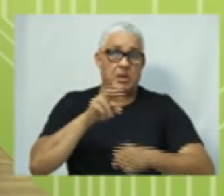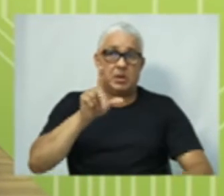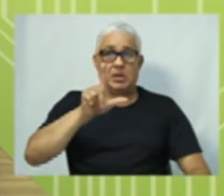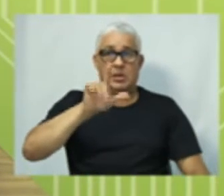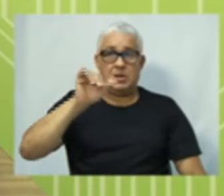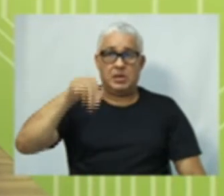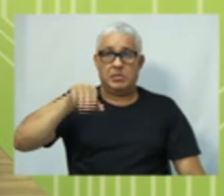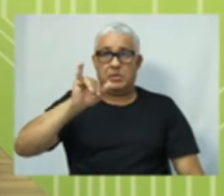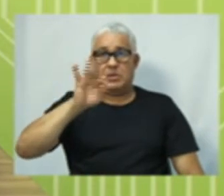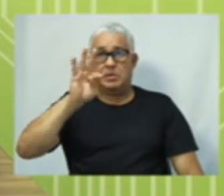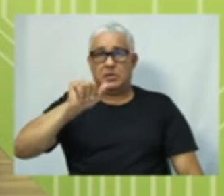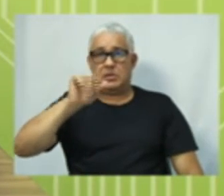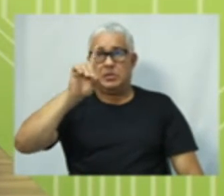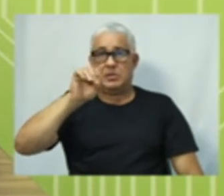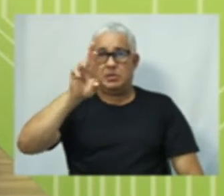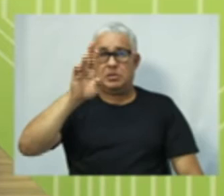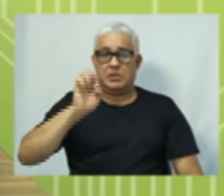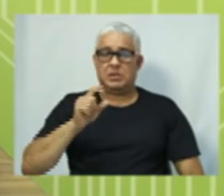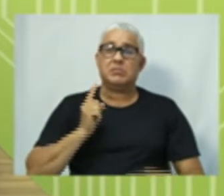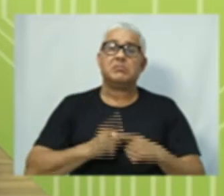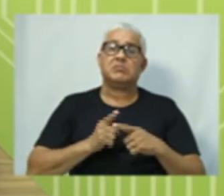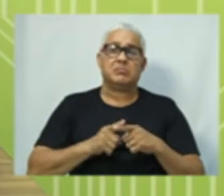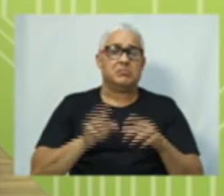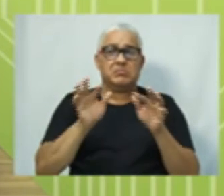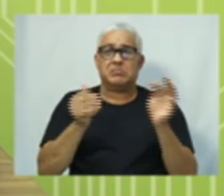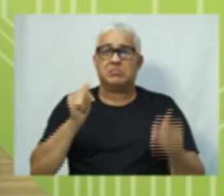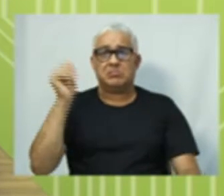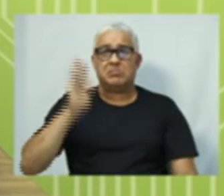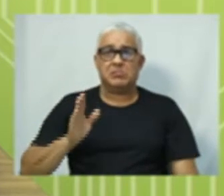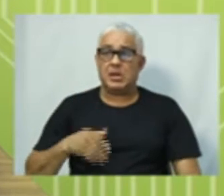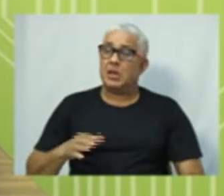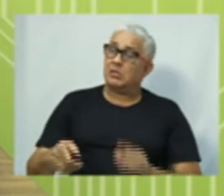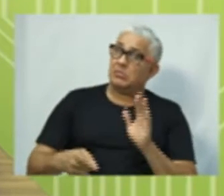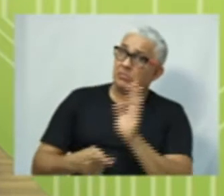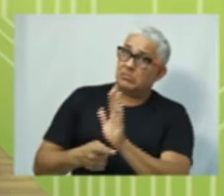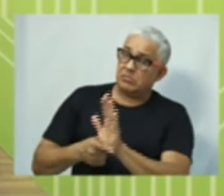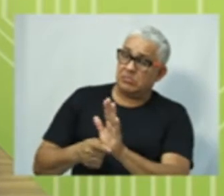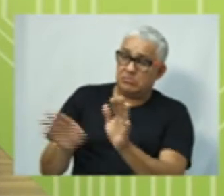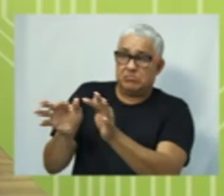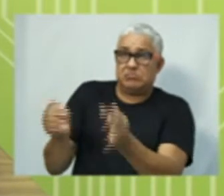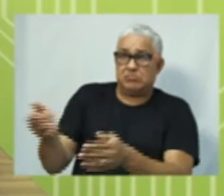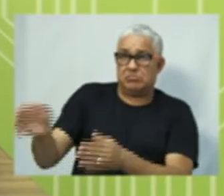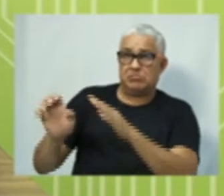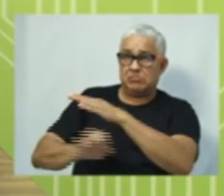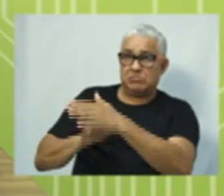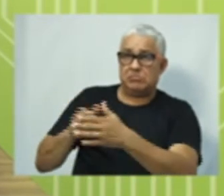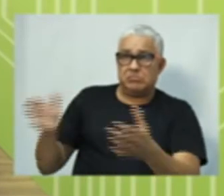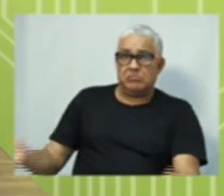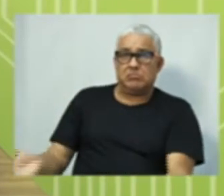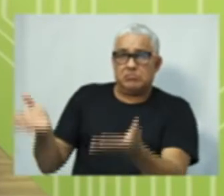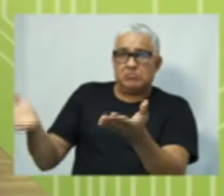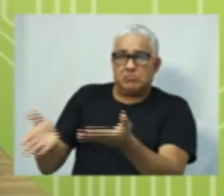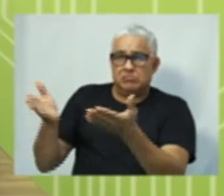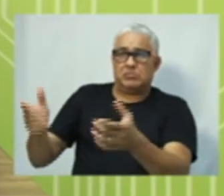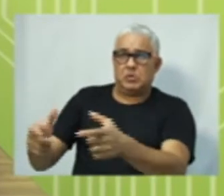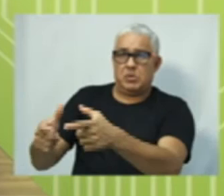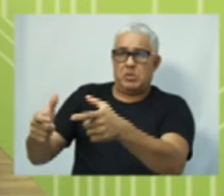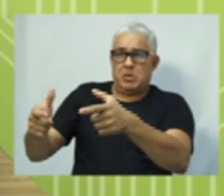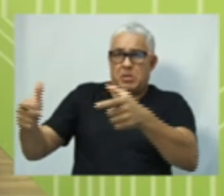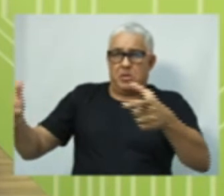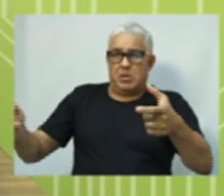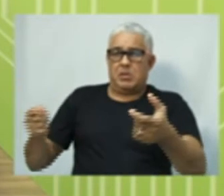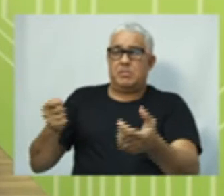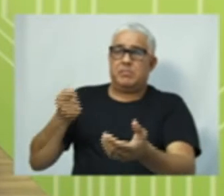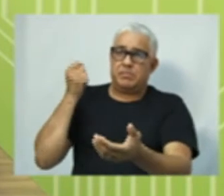para que veio o Simples Nacional? Exatamente para ajudar esses pequenos empresários a crescerem, a pagarem menos impostos e